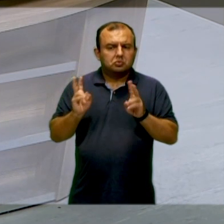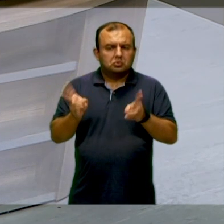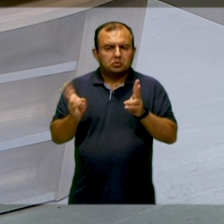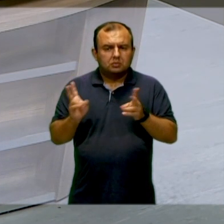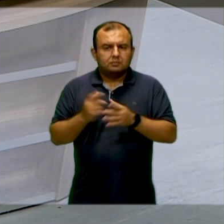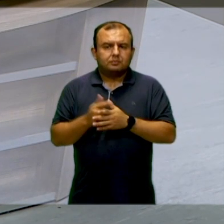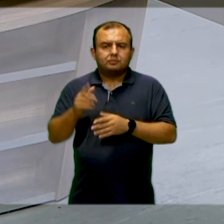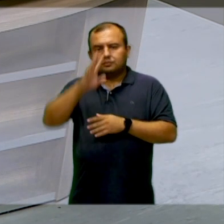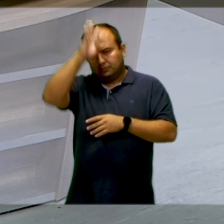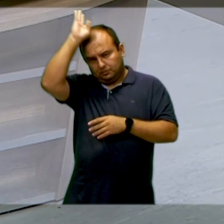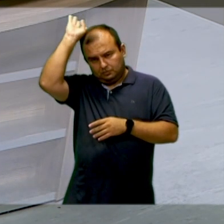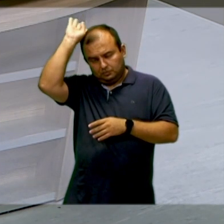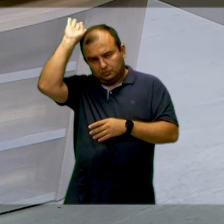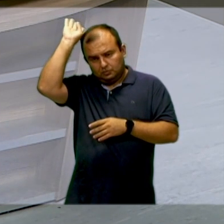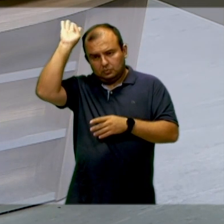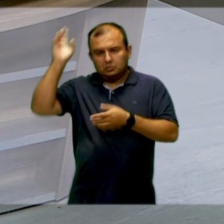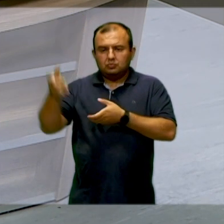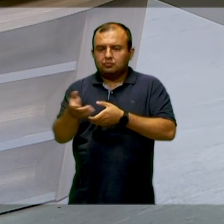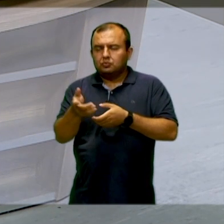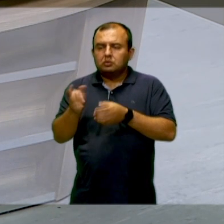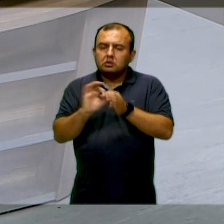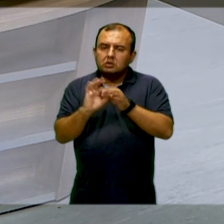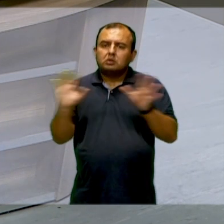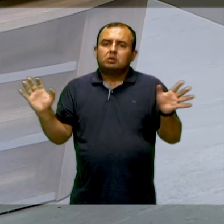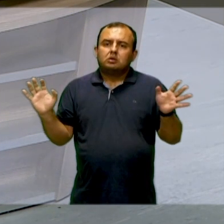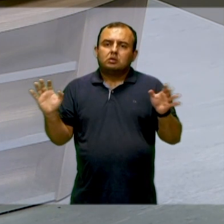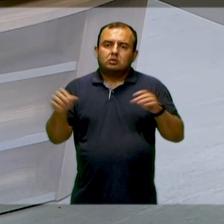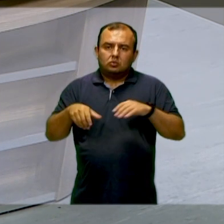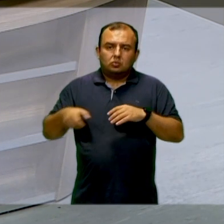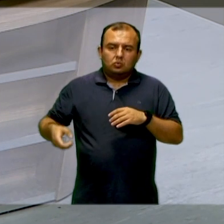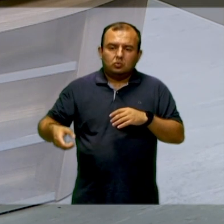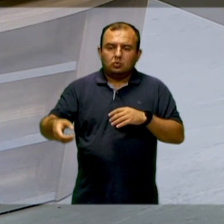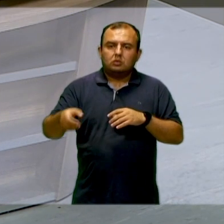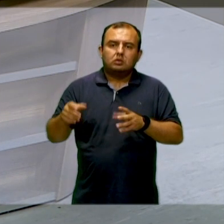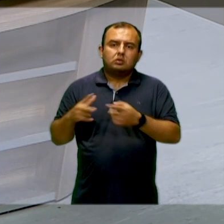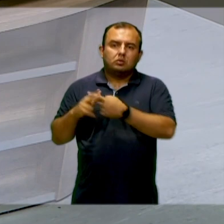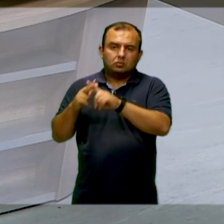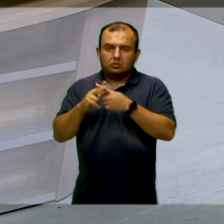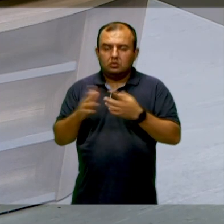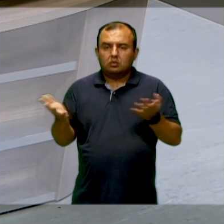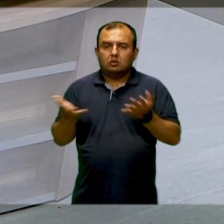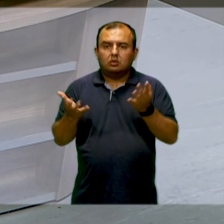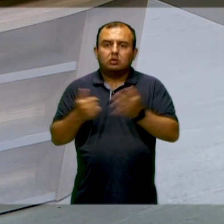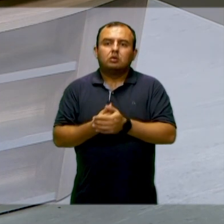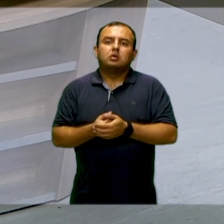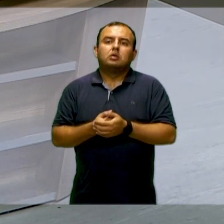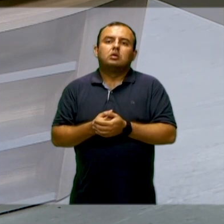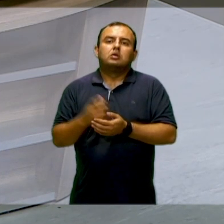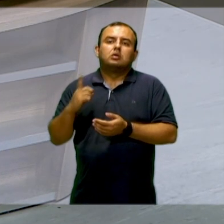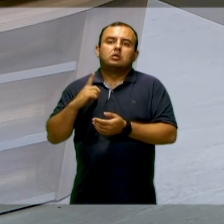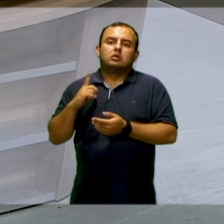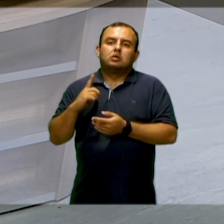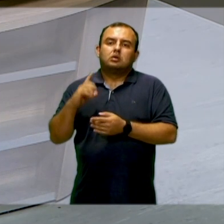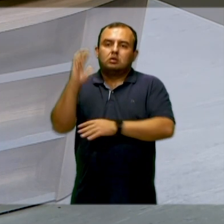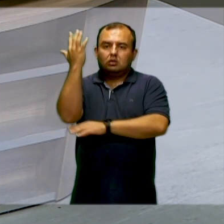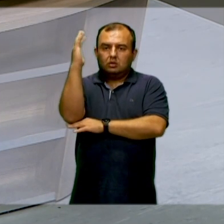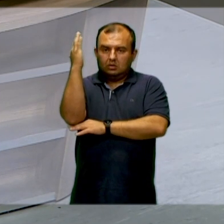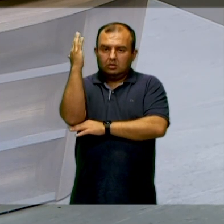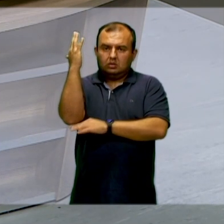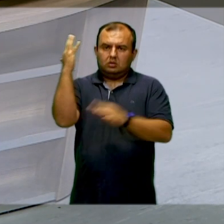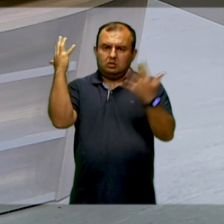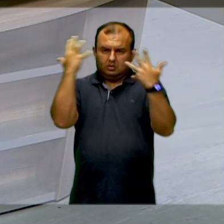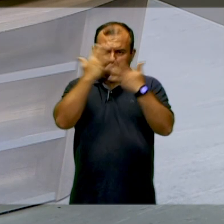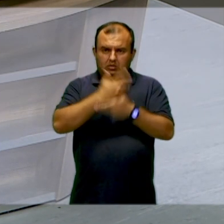O bombeiro, por exemplo, não havia liberado ainda por uma questão do corrimão, que nós estamos mexendo agora. Como nós temos uma árvore muito